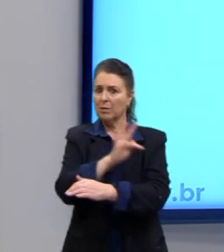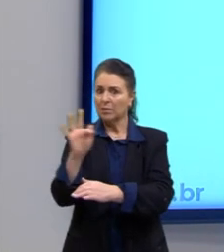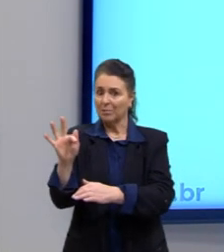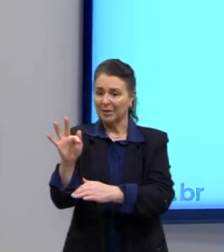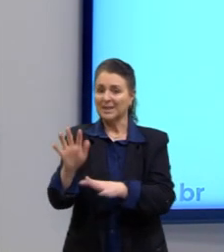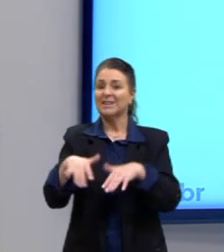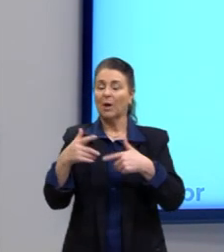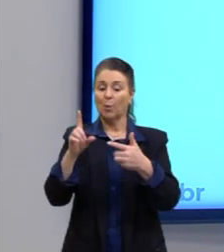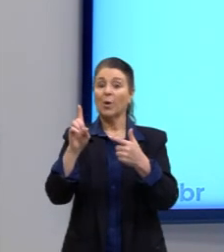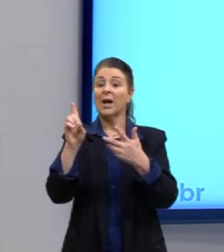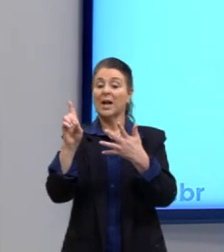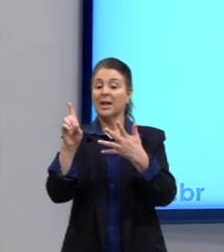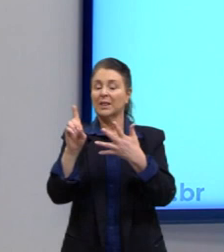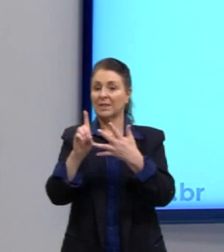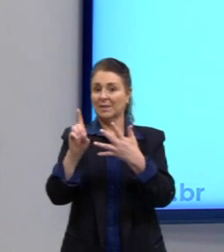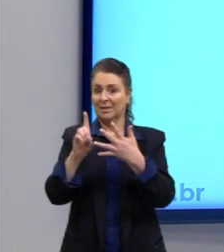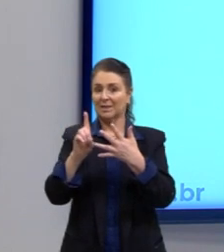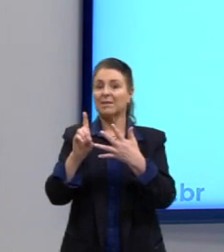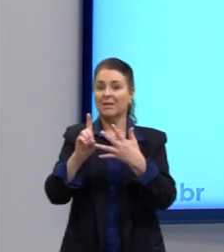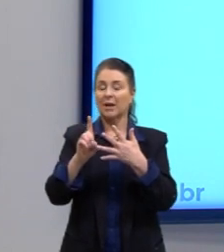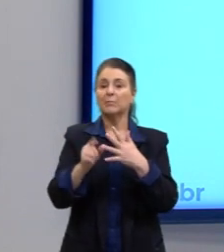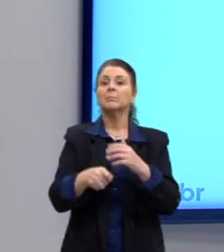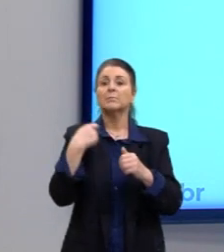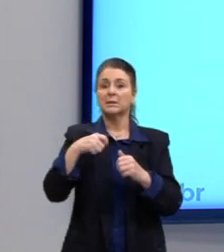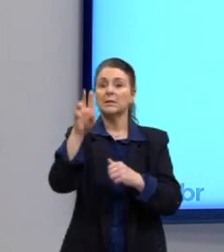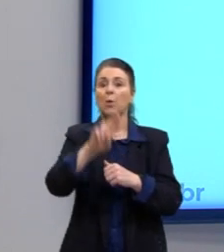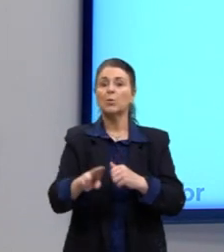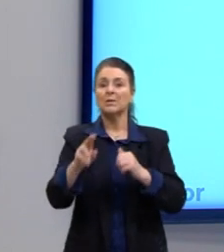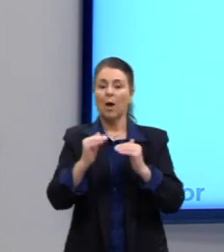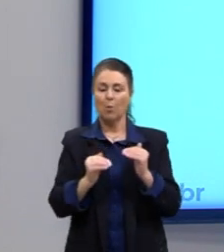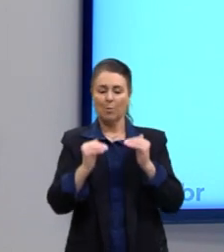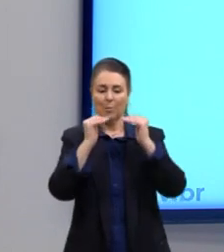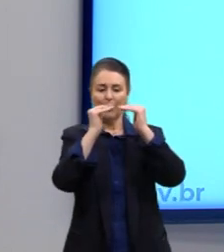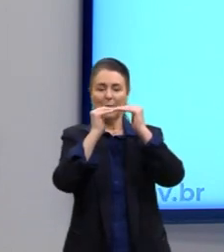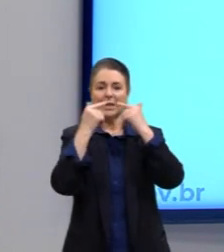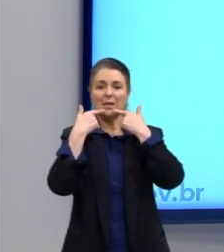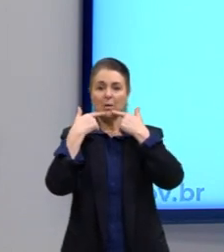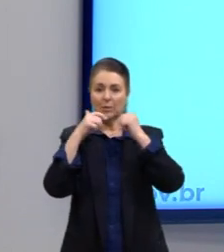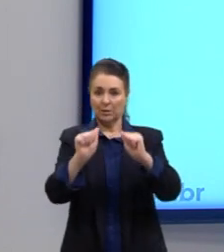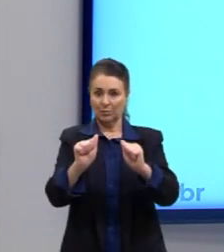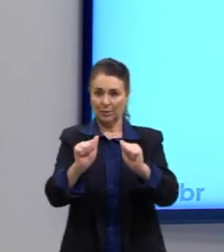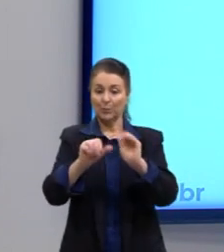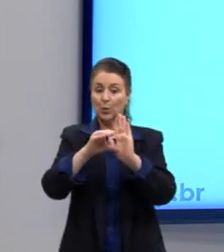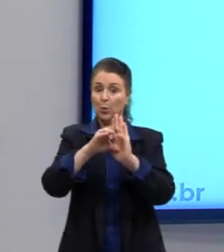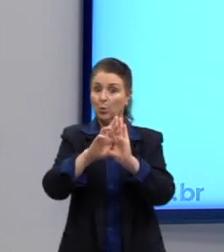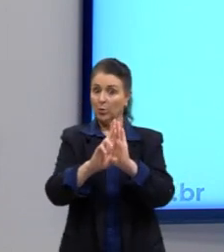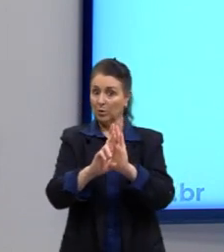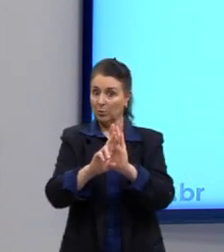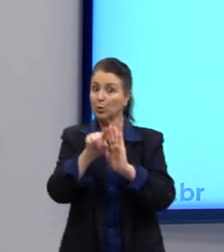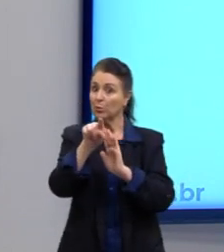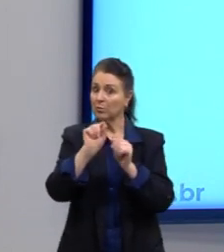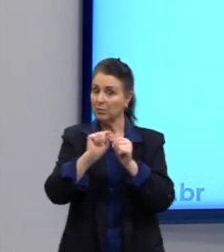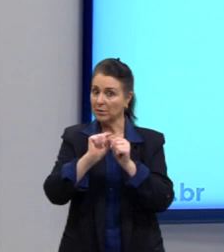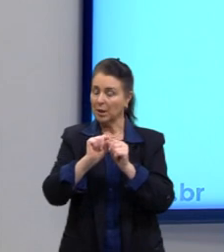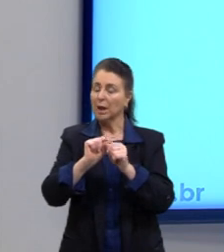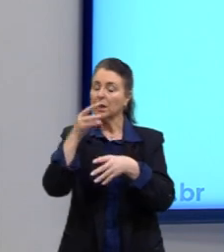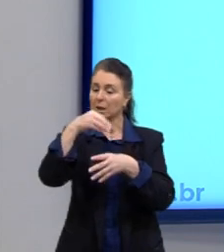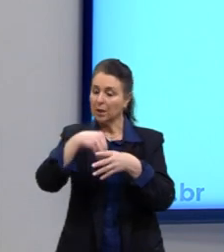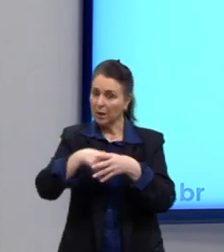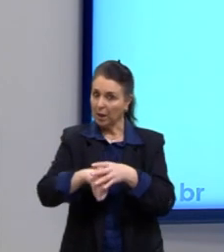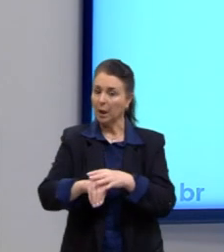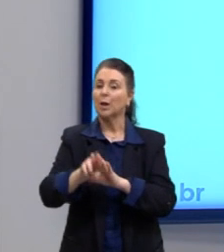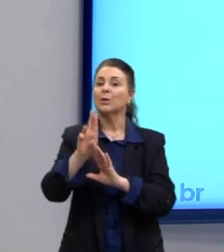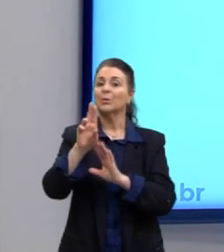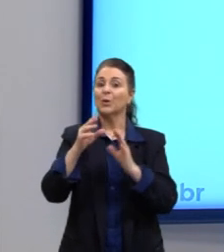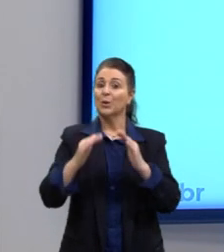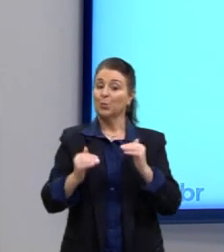d e evidenciará a norma padrão é o currículo você vai fazer o seu currículo dentro da Norma